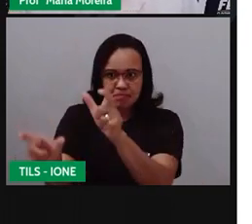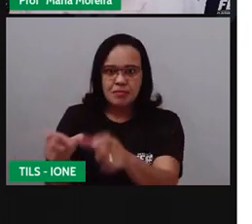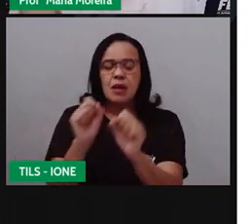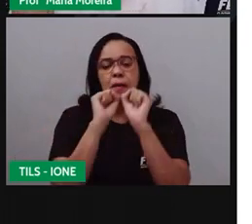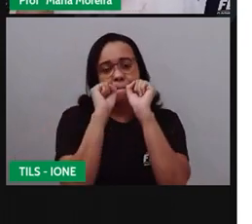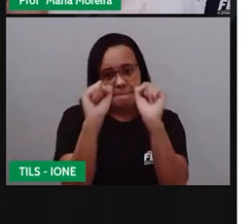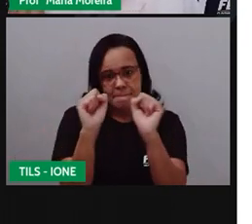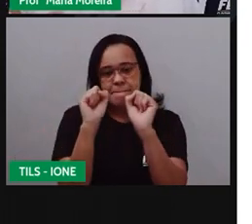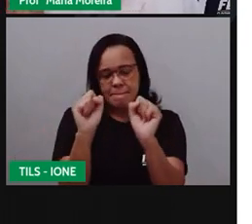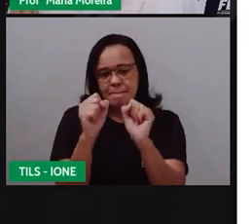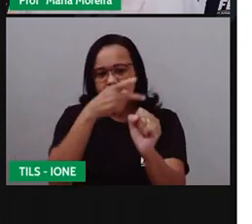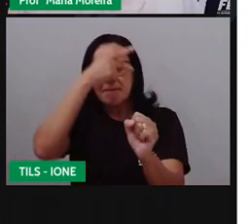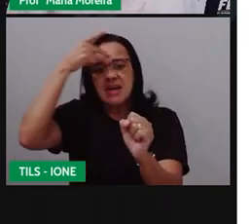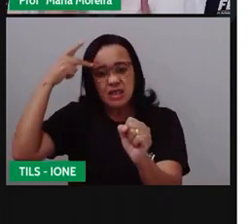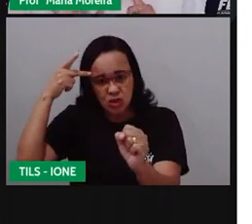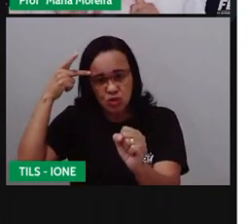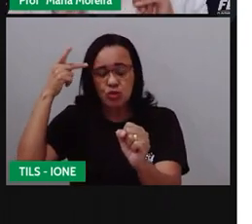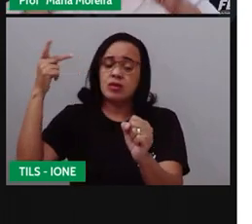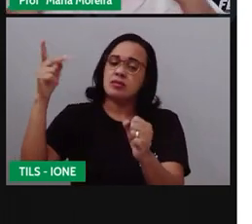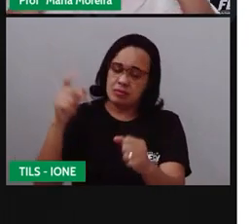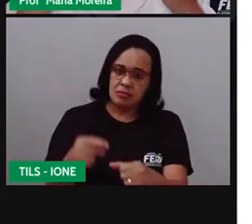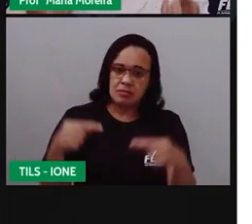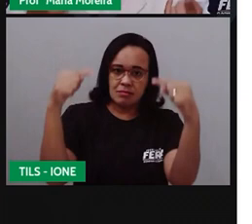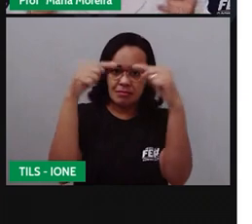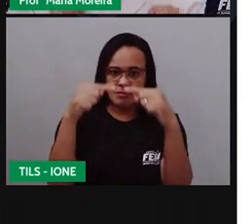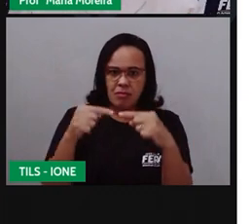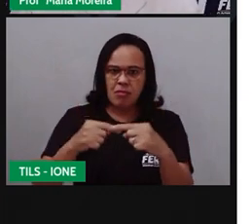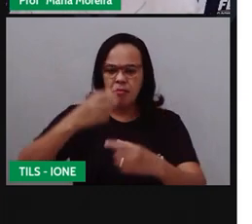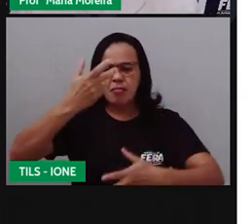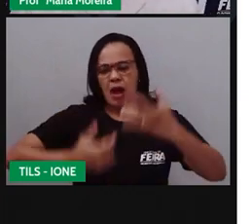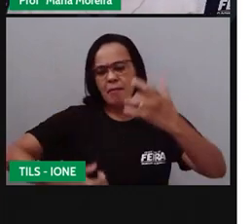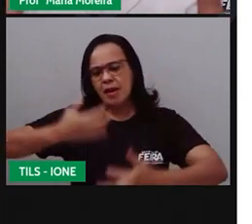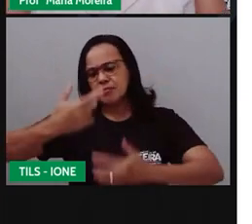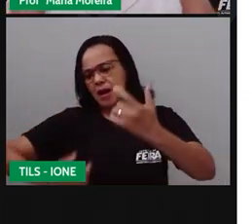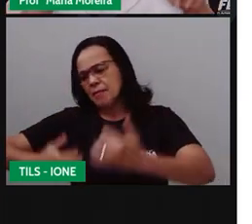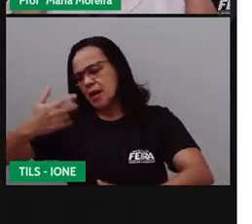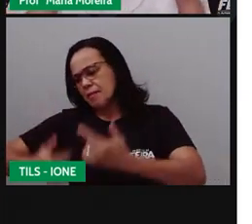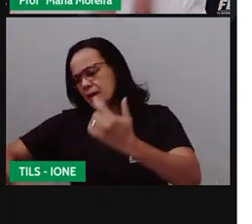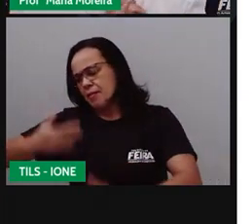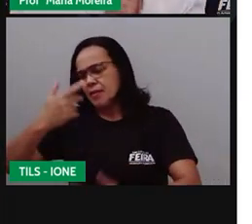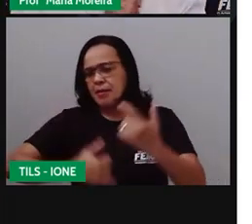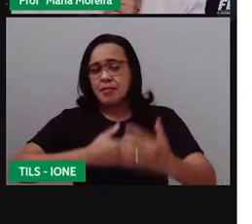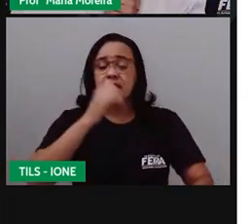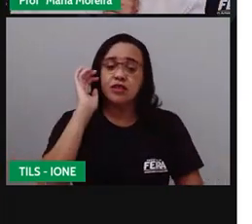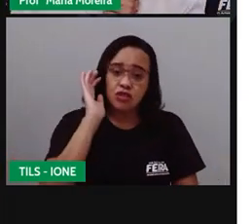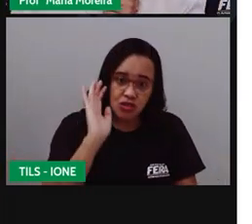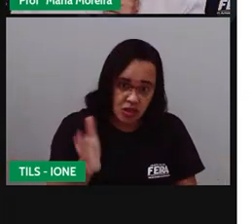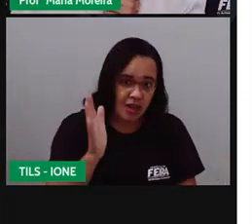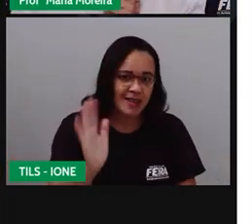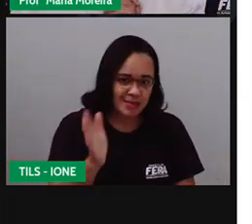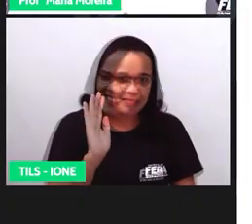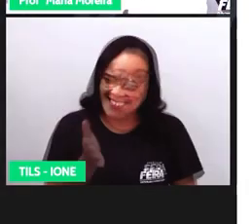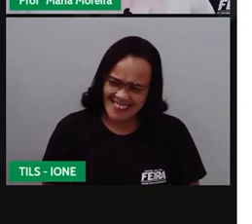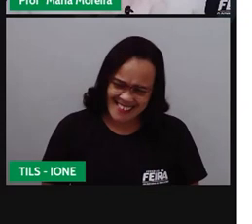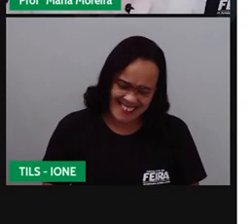caso, a história da vida de alguém. Está narrando fatos. Já aprendemos aqui sobre narrativa também. Bom, o